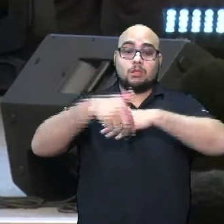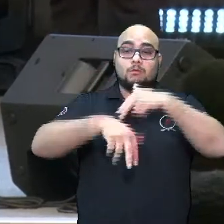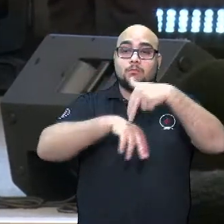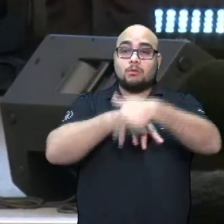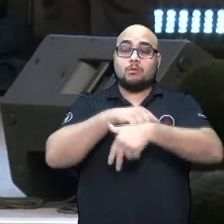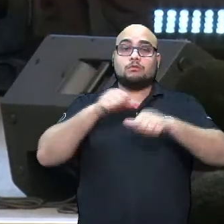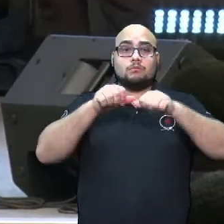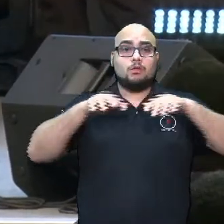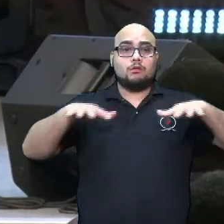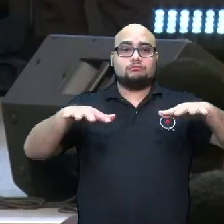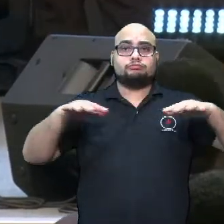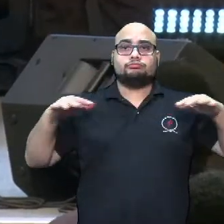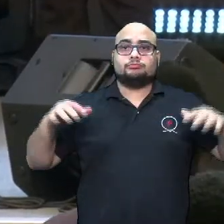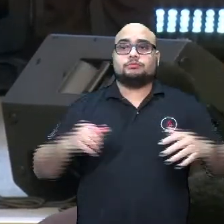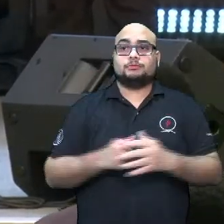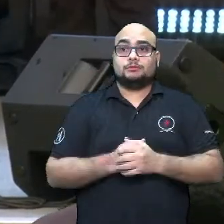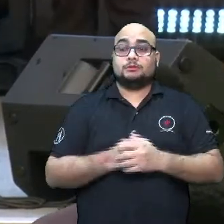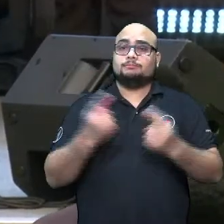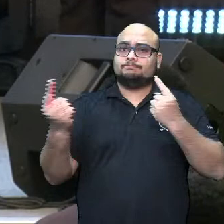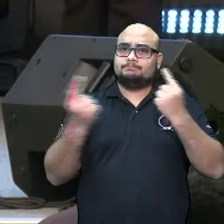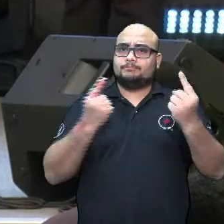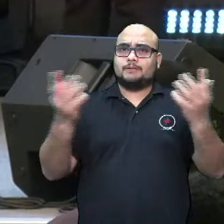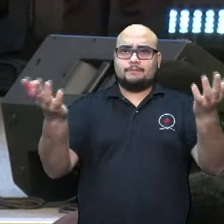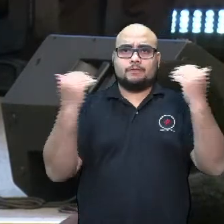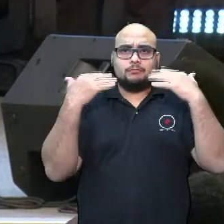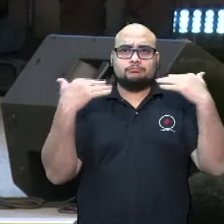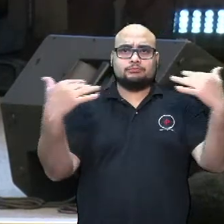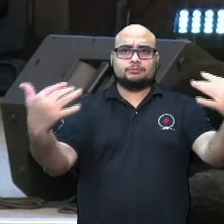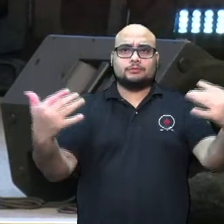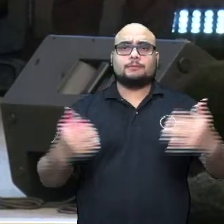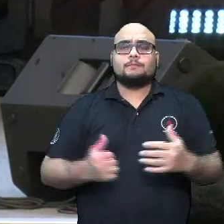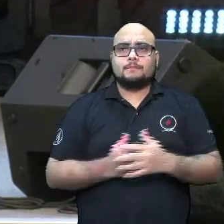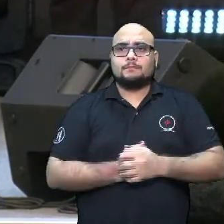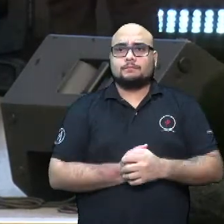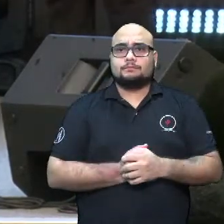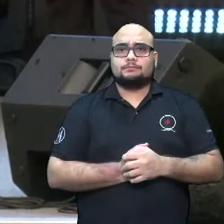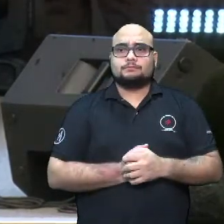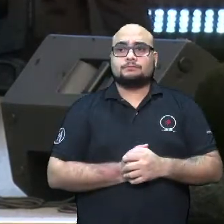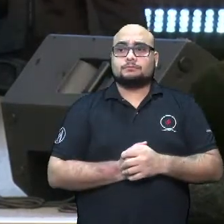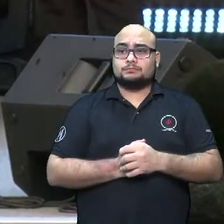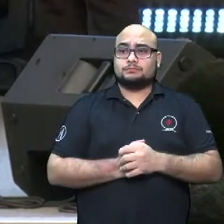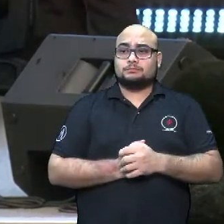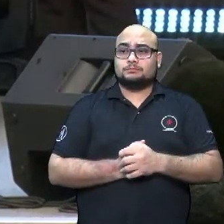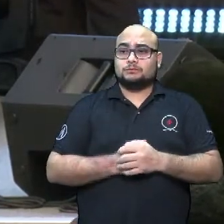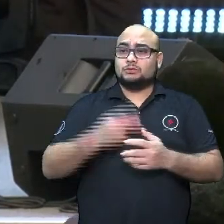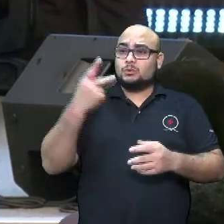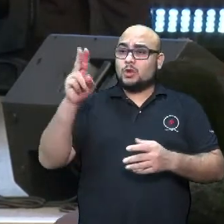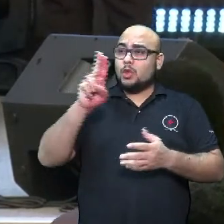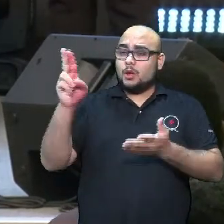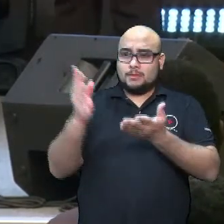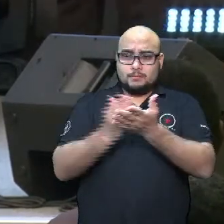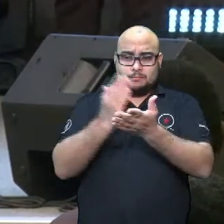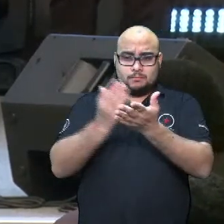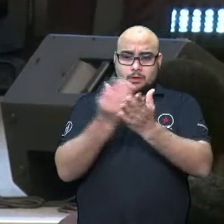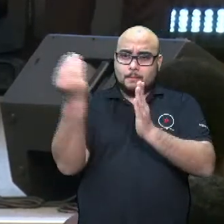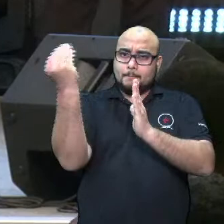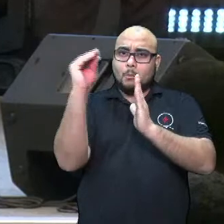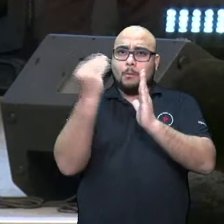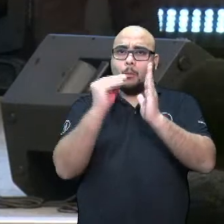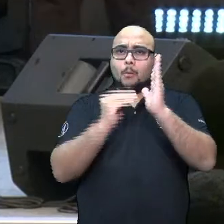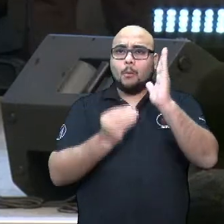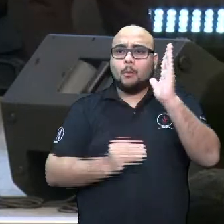aqui é que Deus escreve o teu nome no livro da vida. Aonde você está? Você que precisa voltar para Jesus aqui. Isso, meu filho, venha.